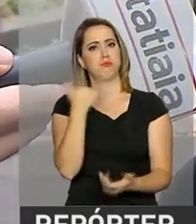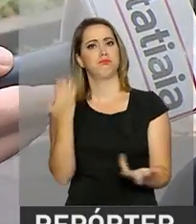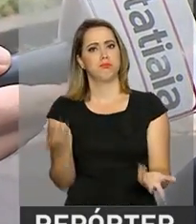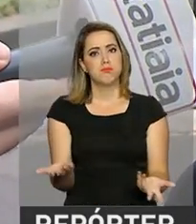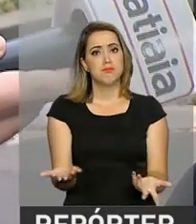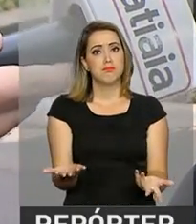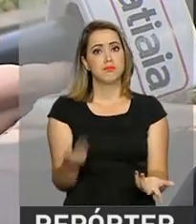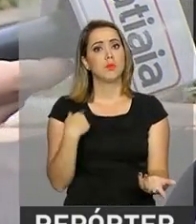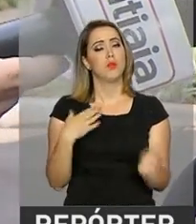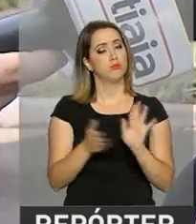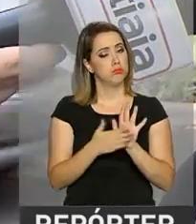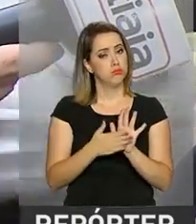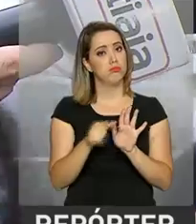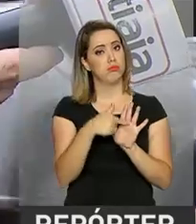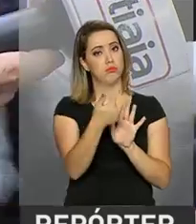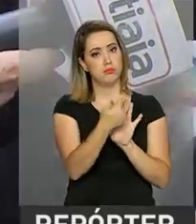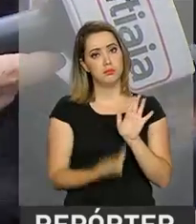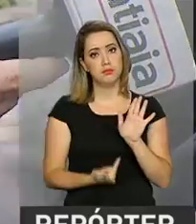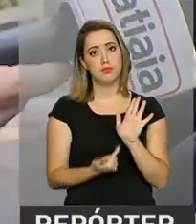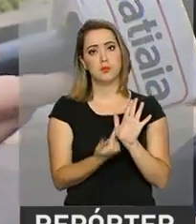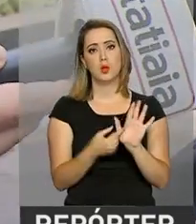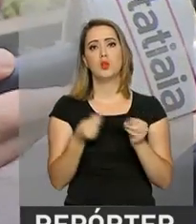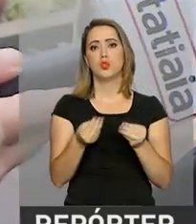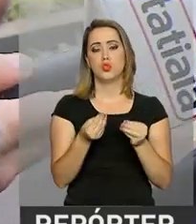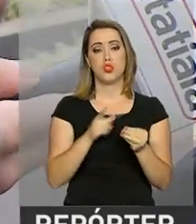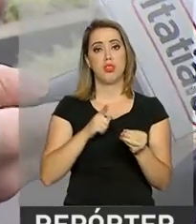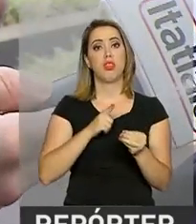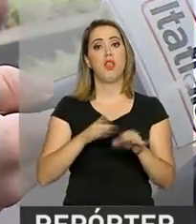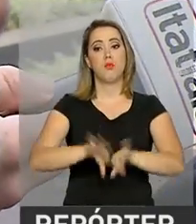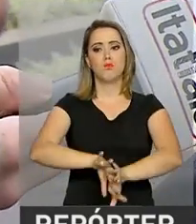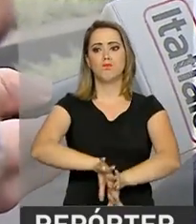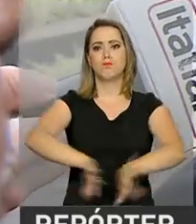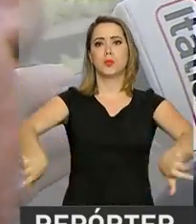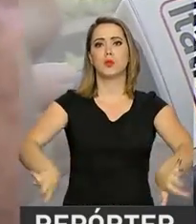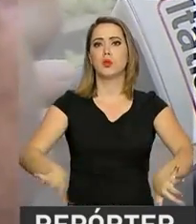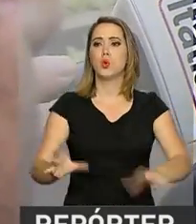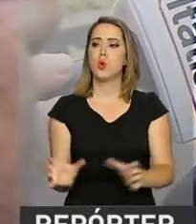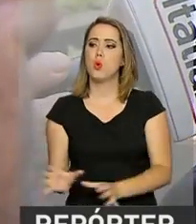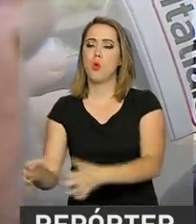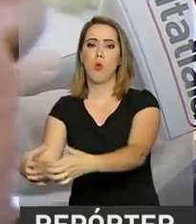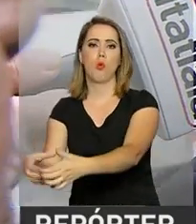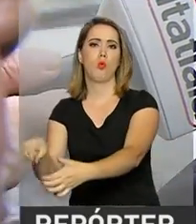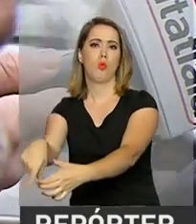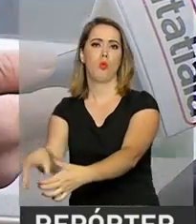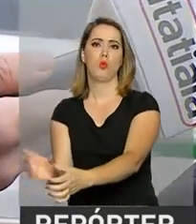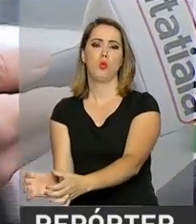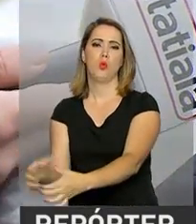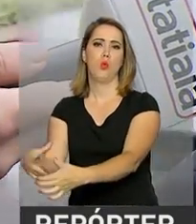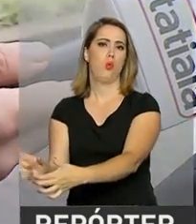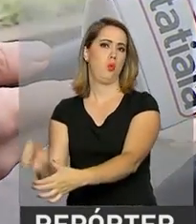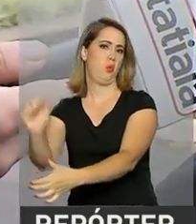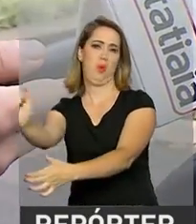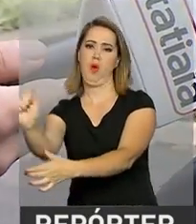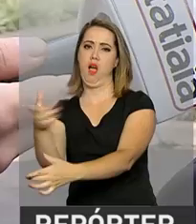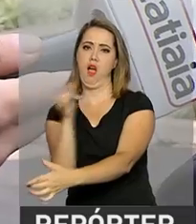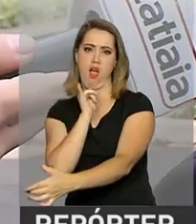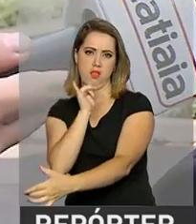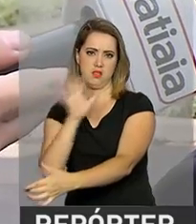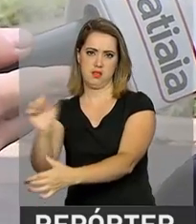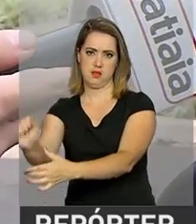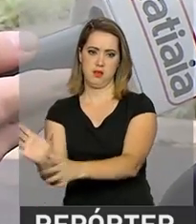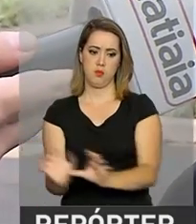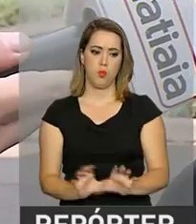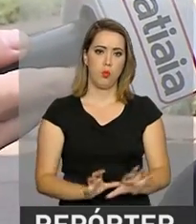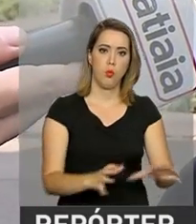faremos É nesse nesse sentido de haver Separação das pessoas integrantes do da facção a e da